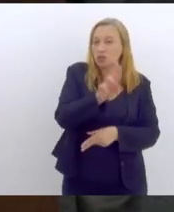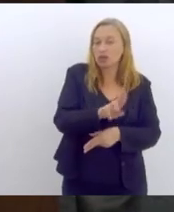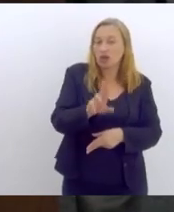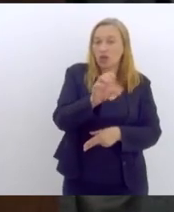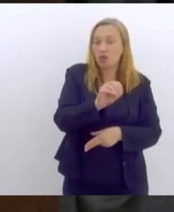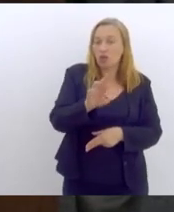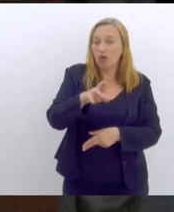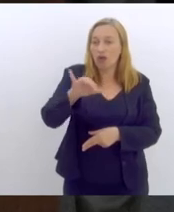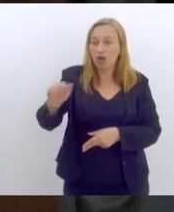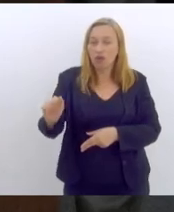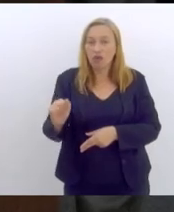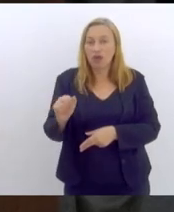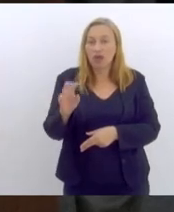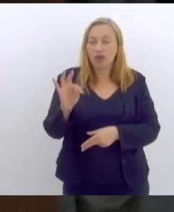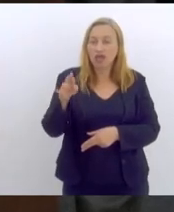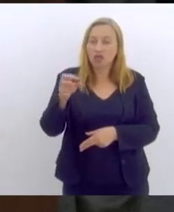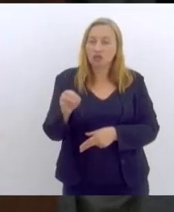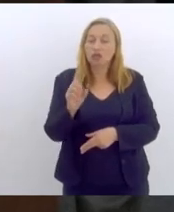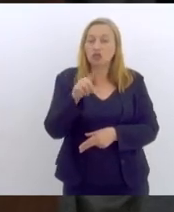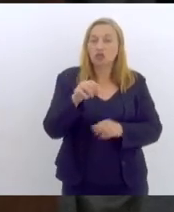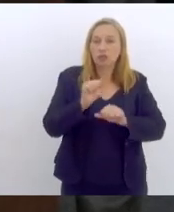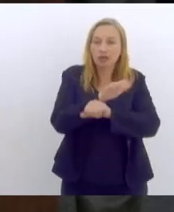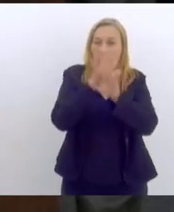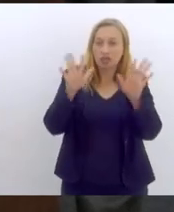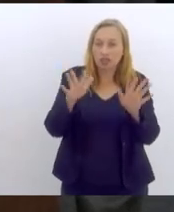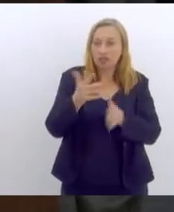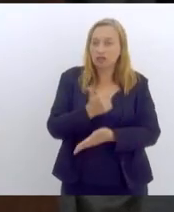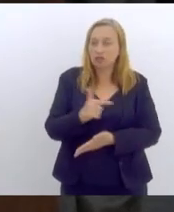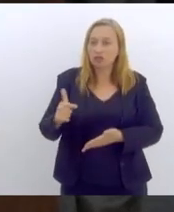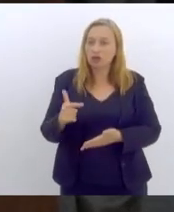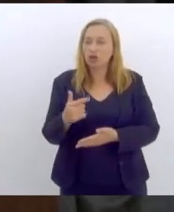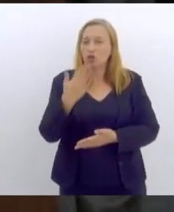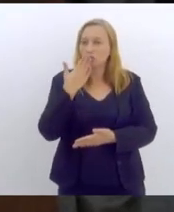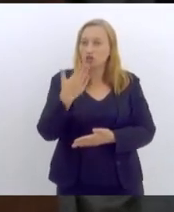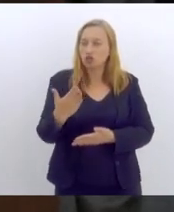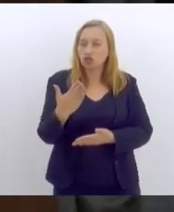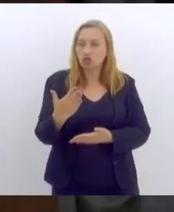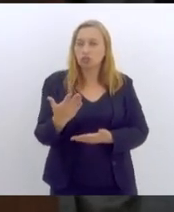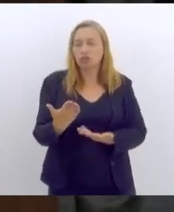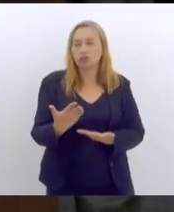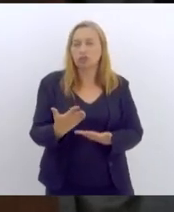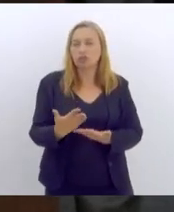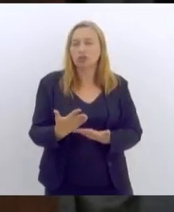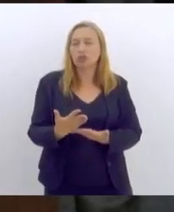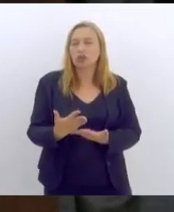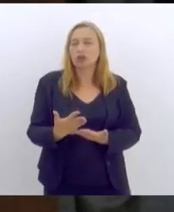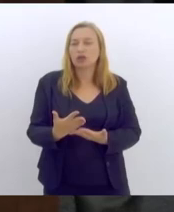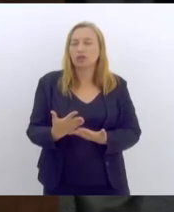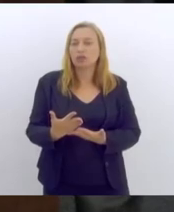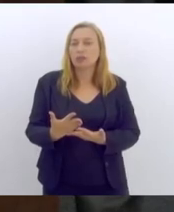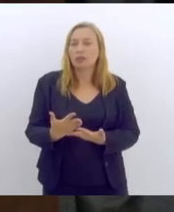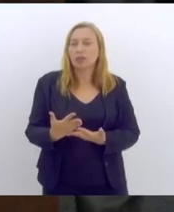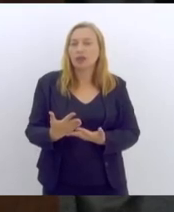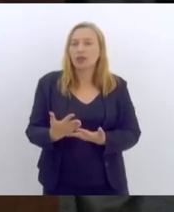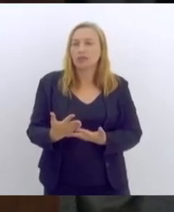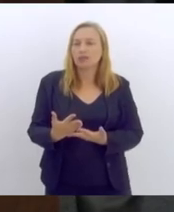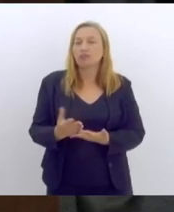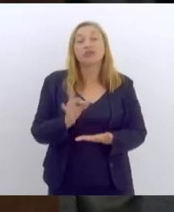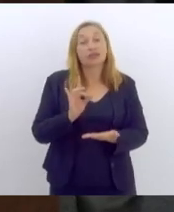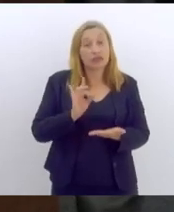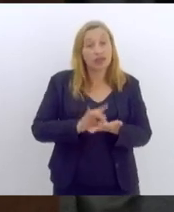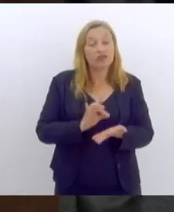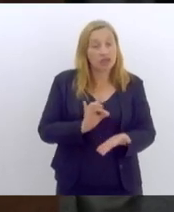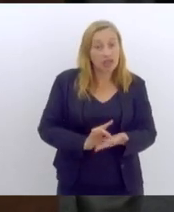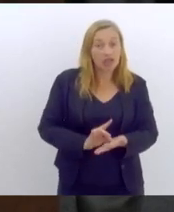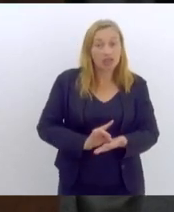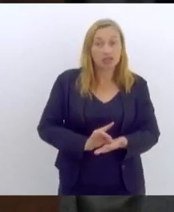eletrônico. Então, somente para esclarecer que não existe nenhum tipo de redundância e que se trata, na verdade,